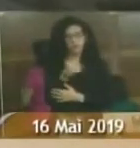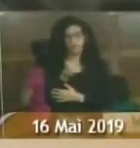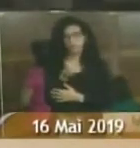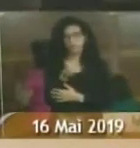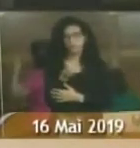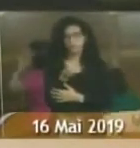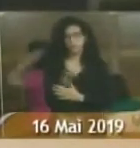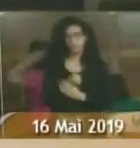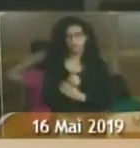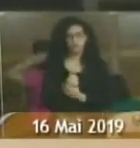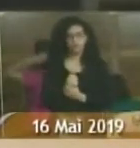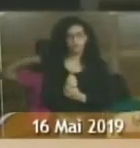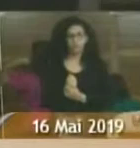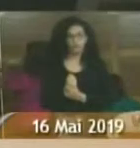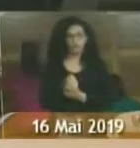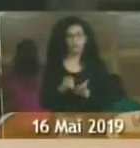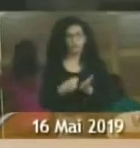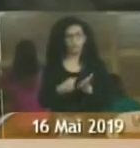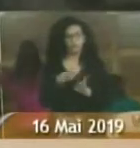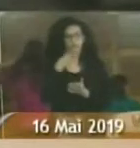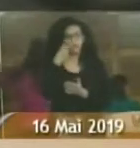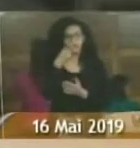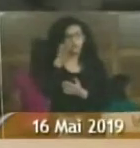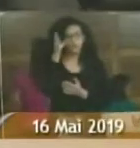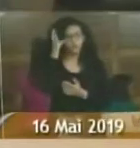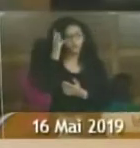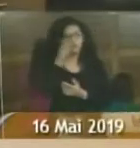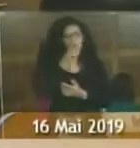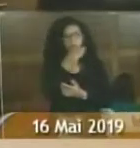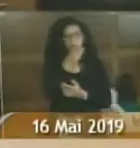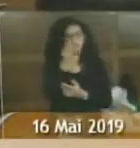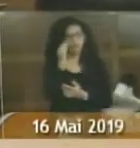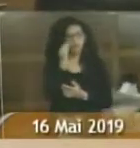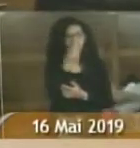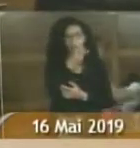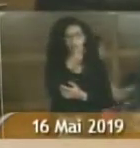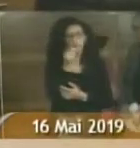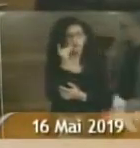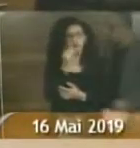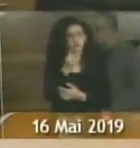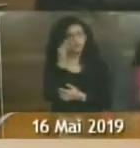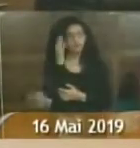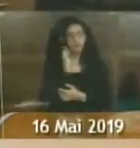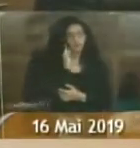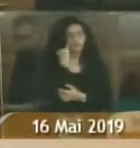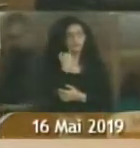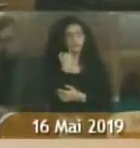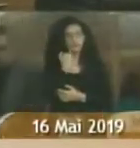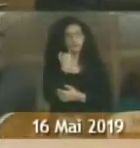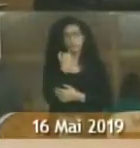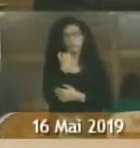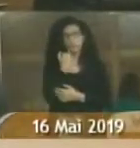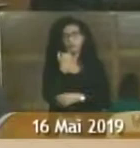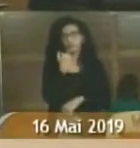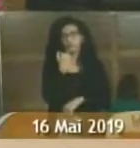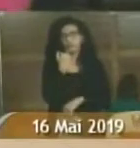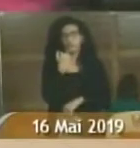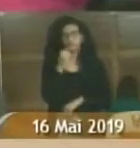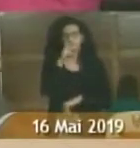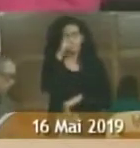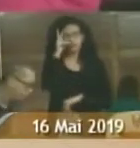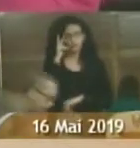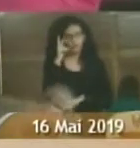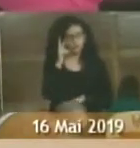186/2019, assinados pelos vereadores Claudinho, Canindé do Social, Dedé da Loteria, Flavinho Araújo, Jane Roseli Veiga, Camu